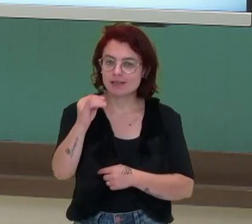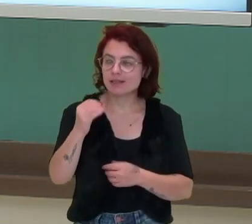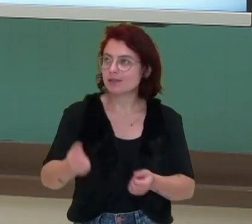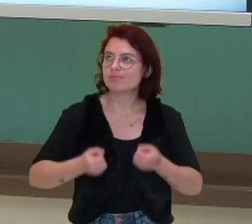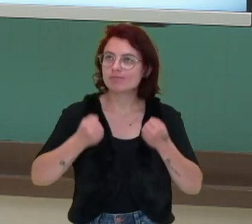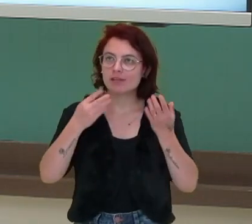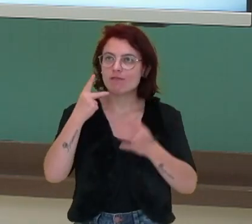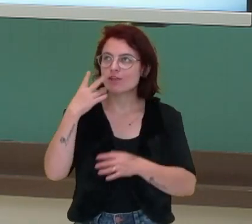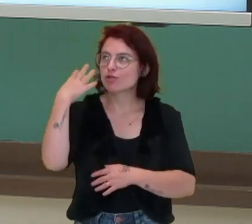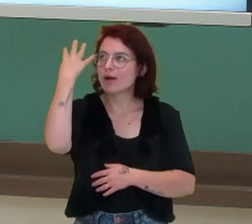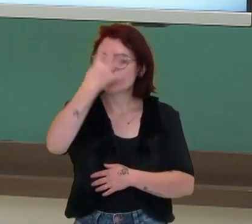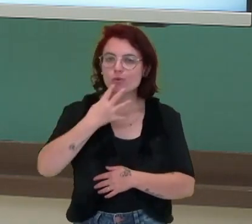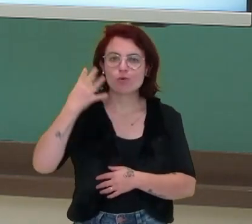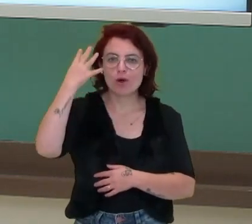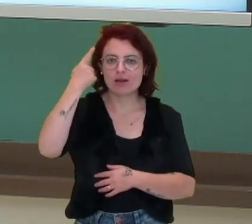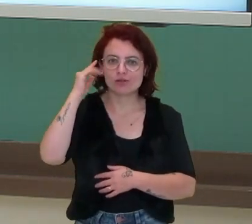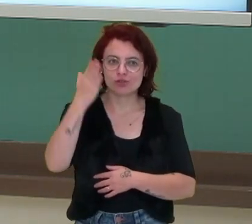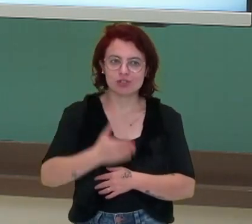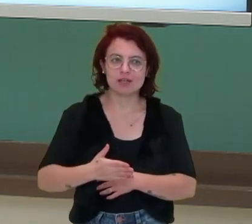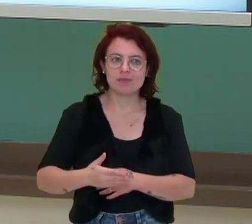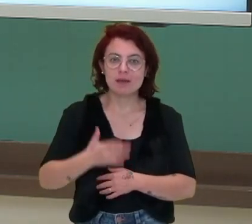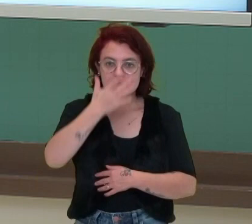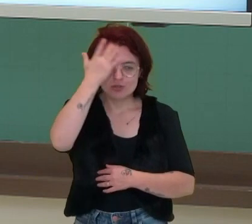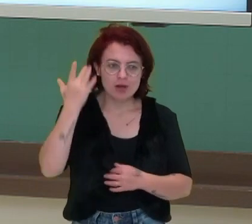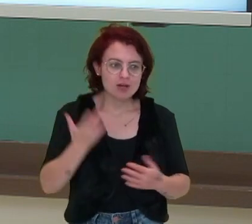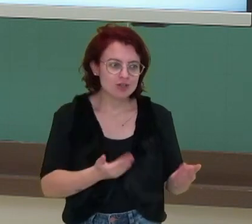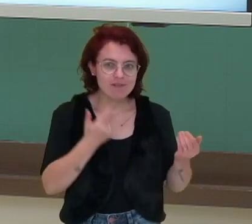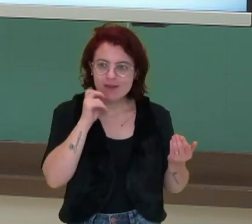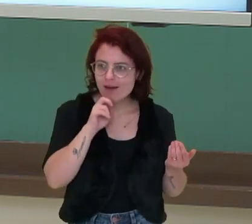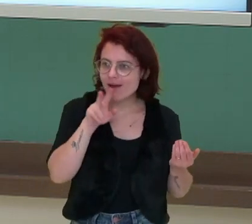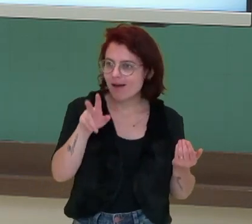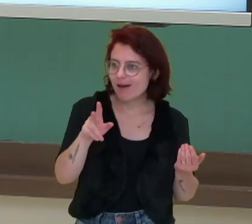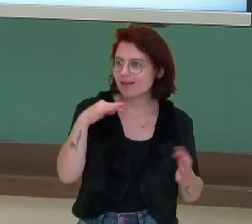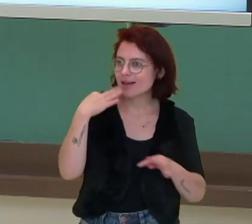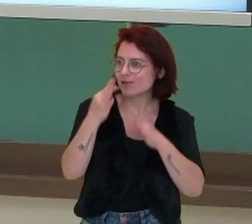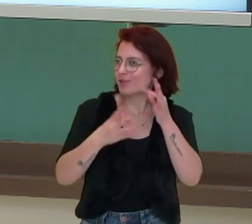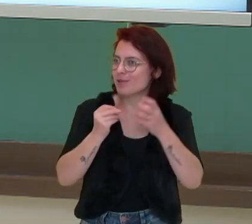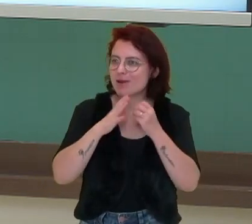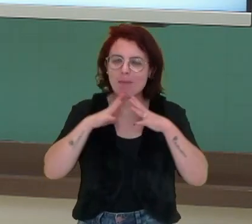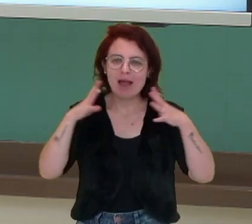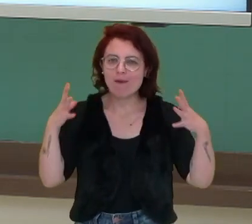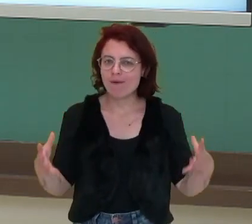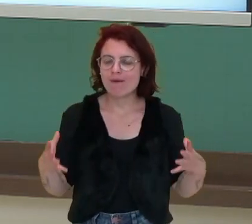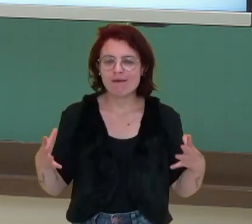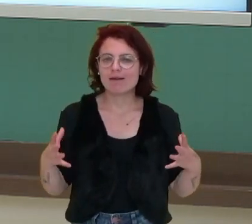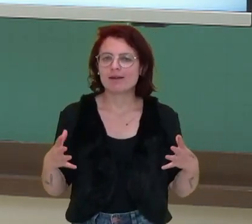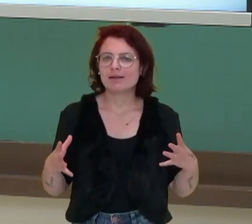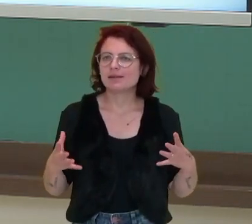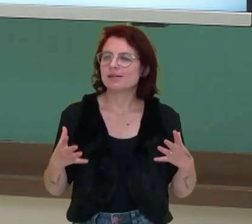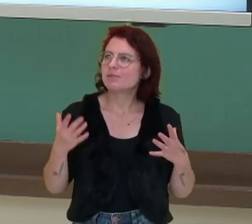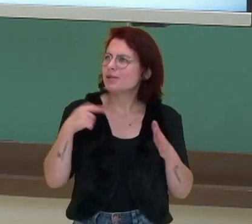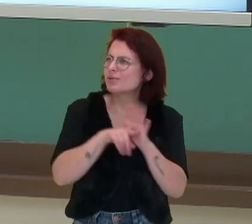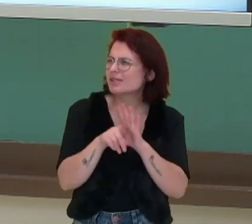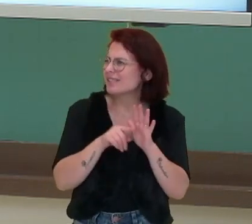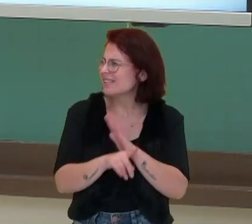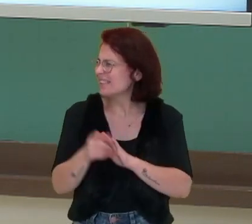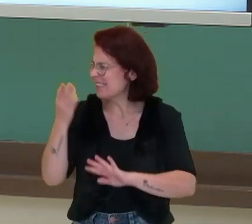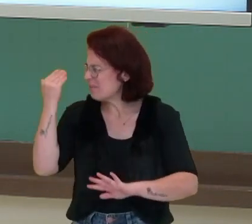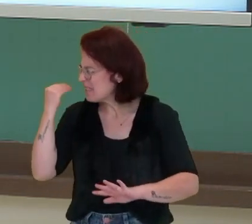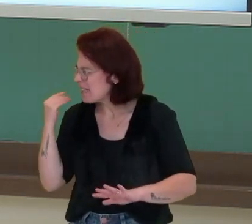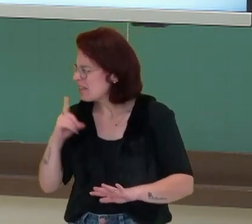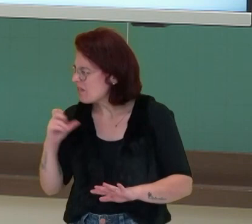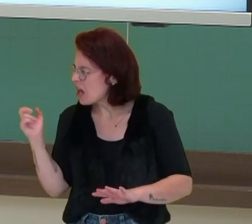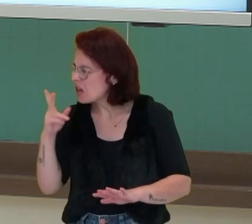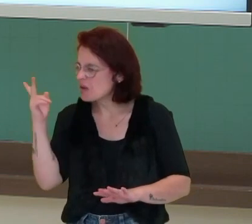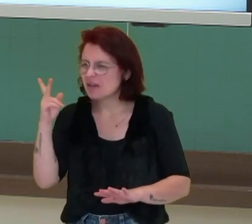organismo 24 horas por dia. Então com isso os jovens começam a ver que essa tecnologia vai trazer algo muito maior. E eles começam a questionar em si, será que o passado vale a pena?